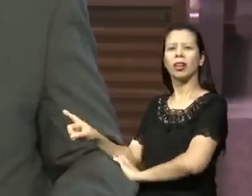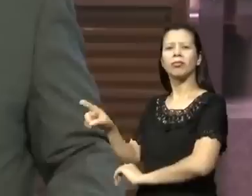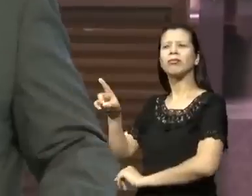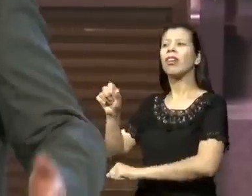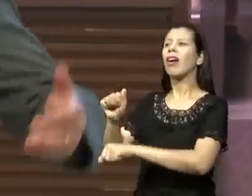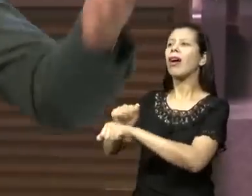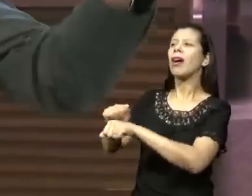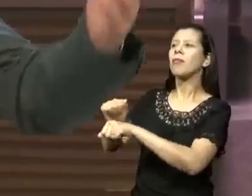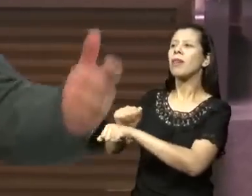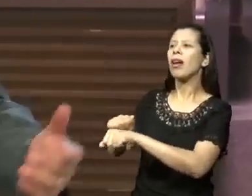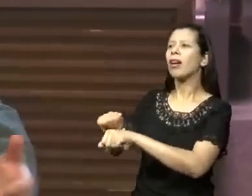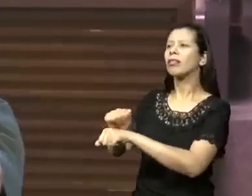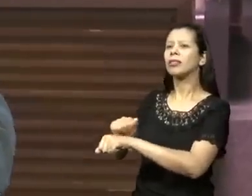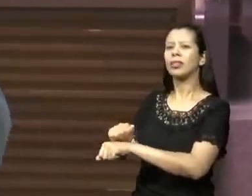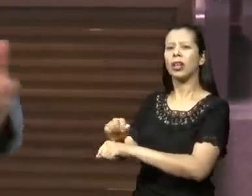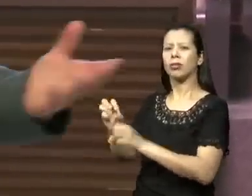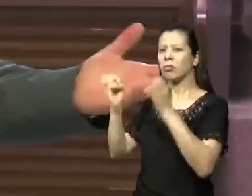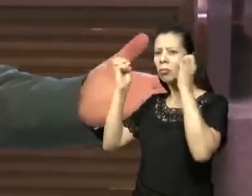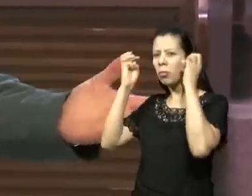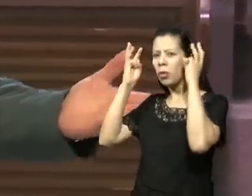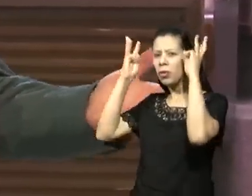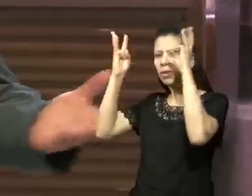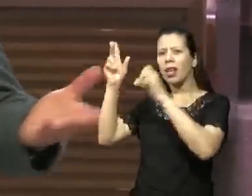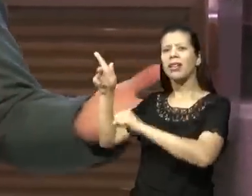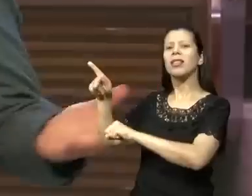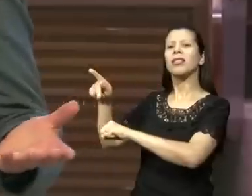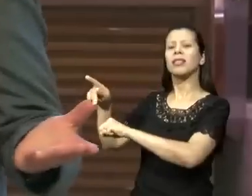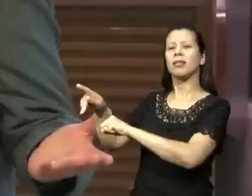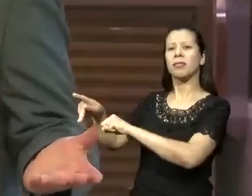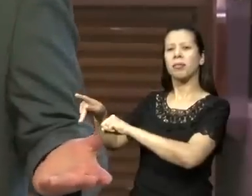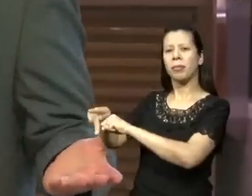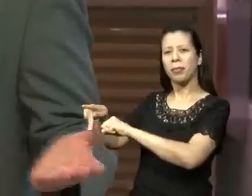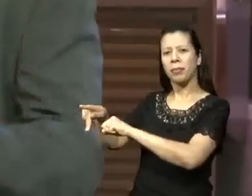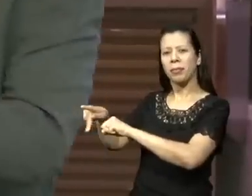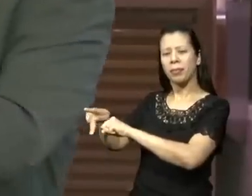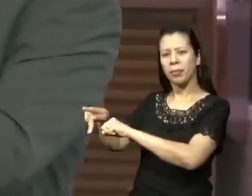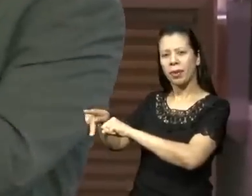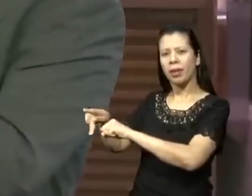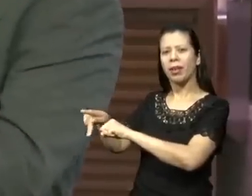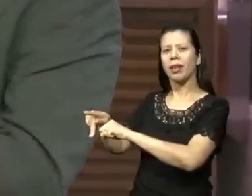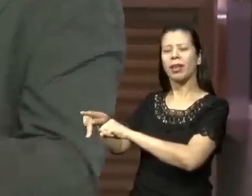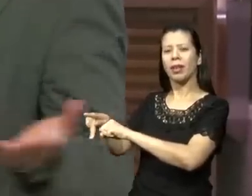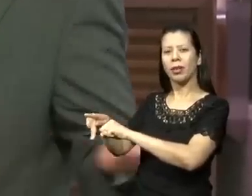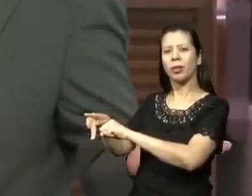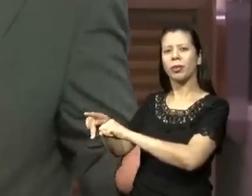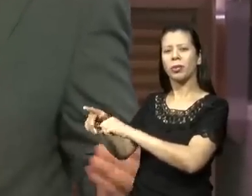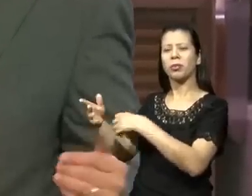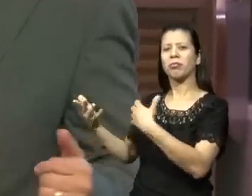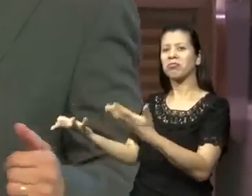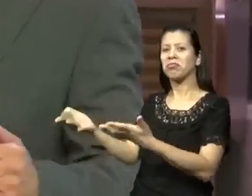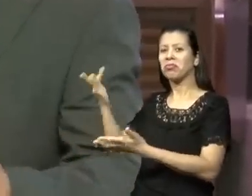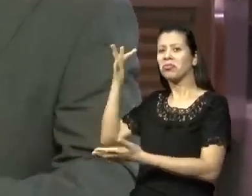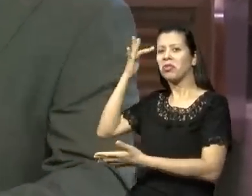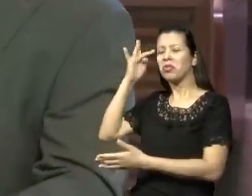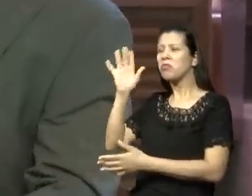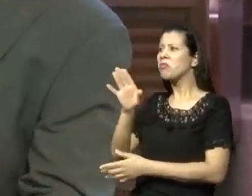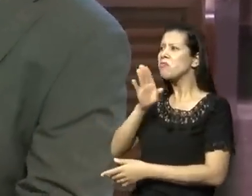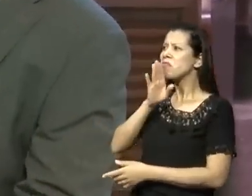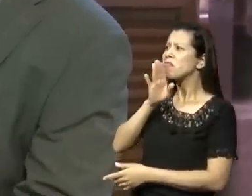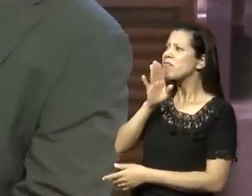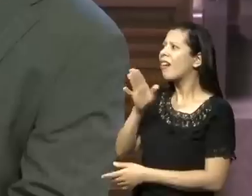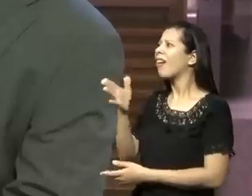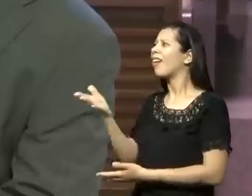Moisés que eu sou Pedro você não sabe quem são também não sei alguém vai ter que me apresentar eu vou ter que perguntar